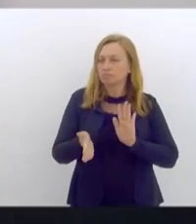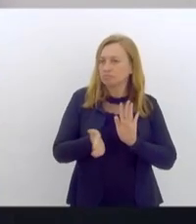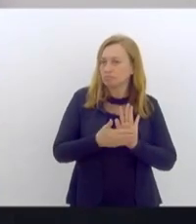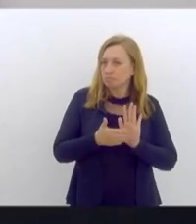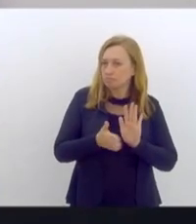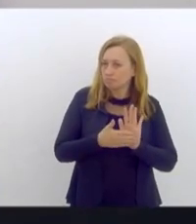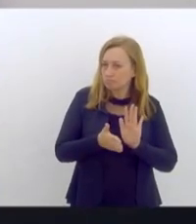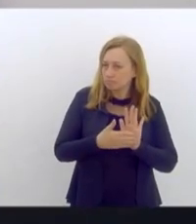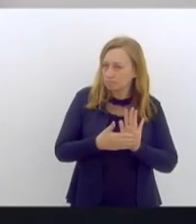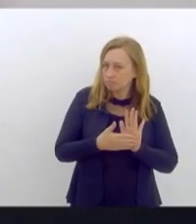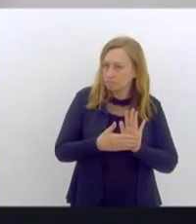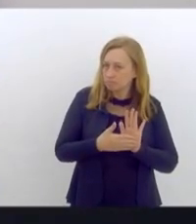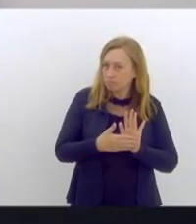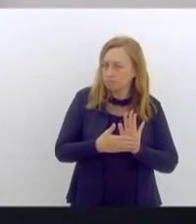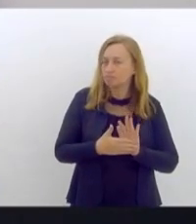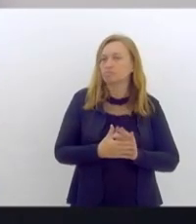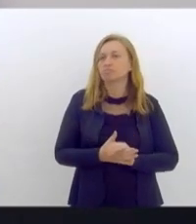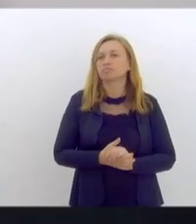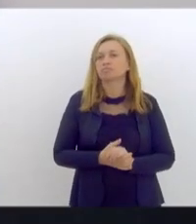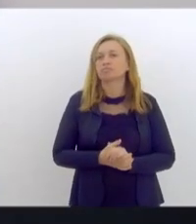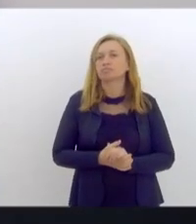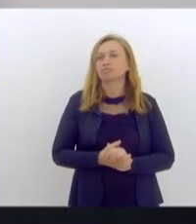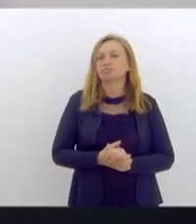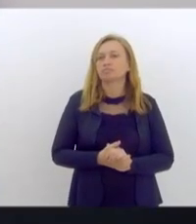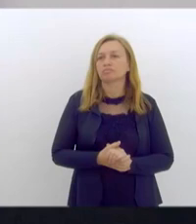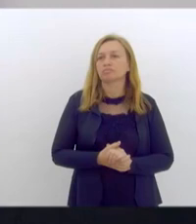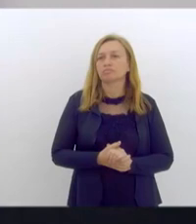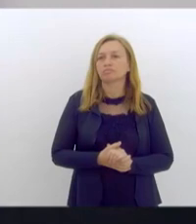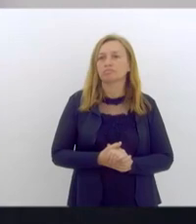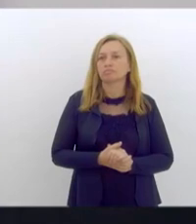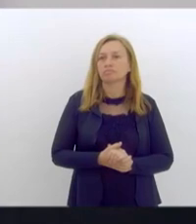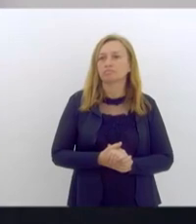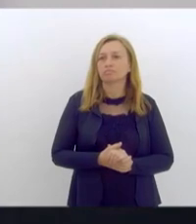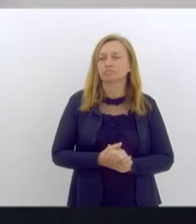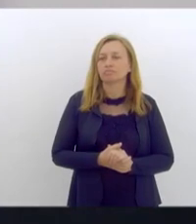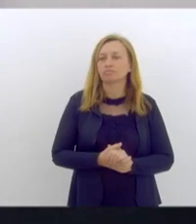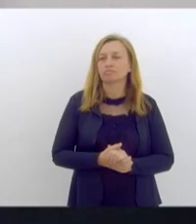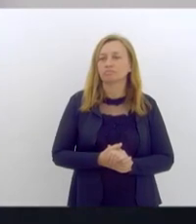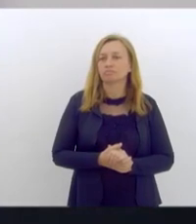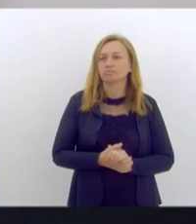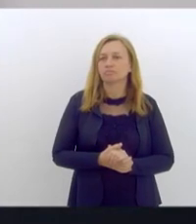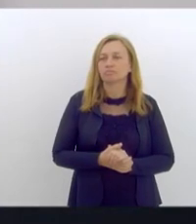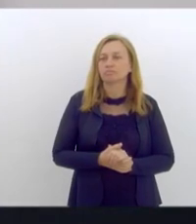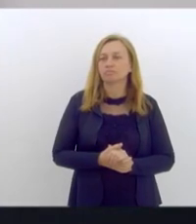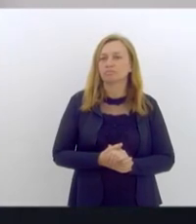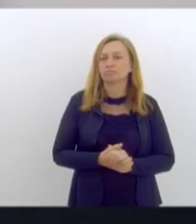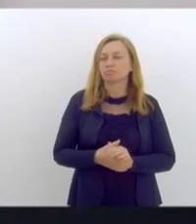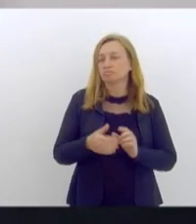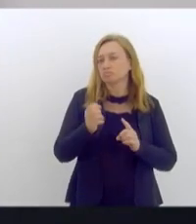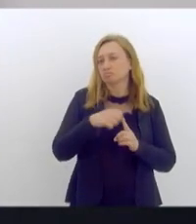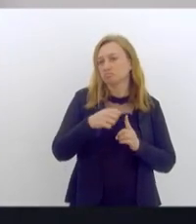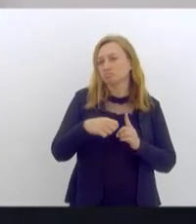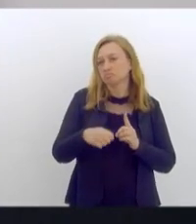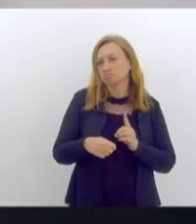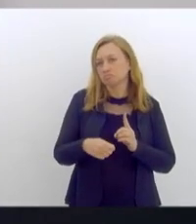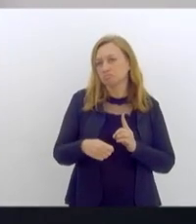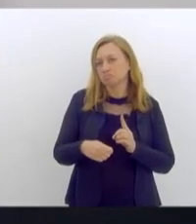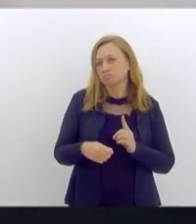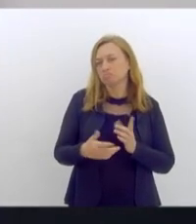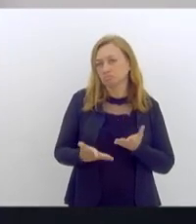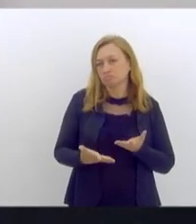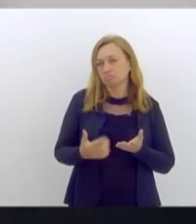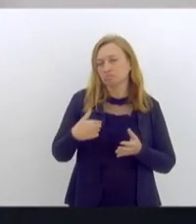senhorias propuseram é com periodicidade semestral e Eu